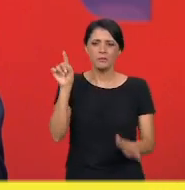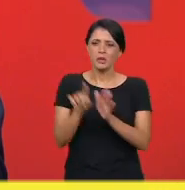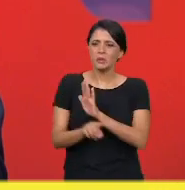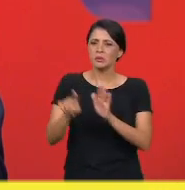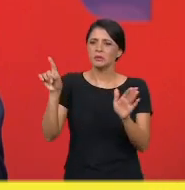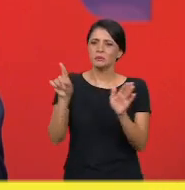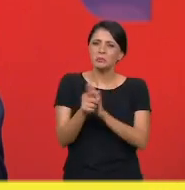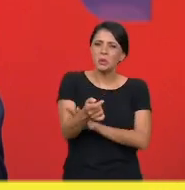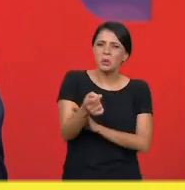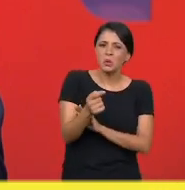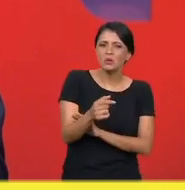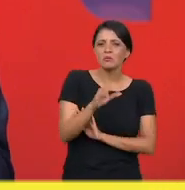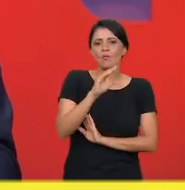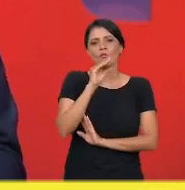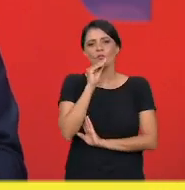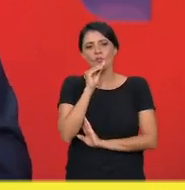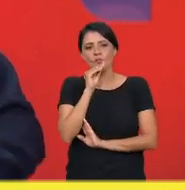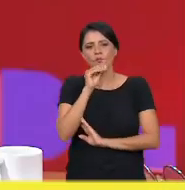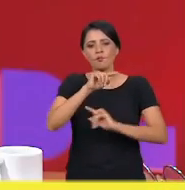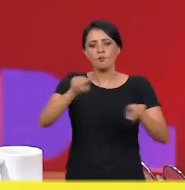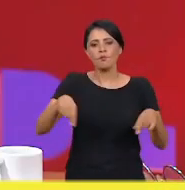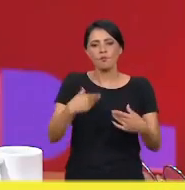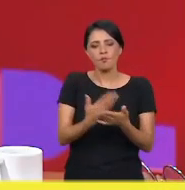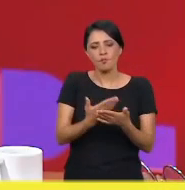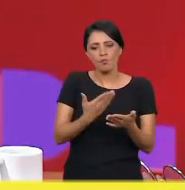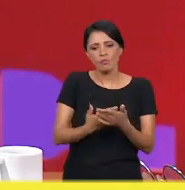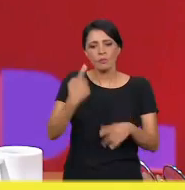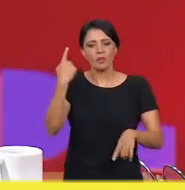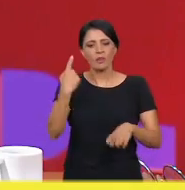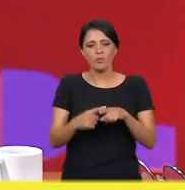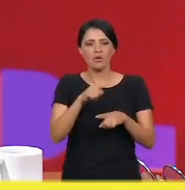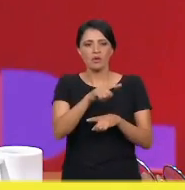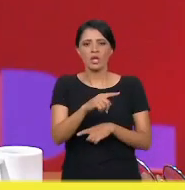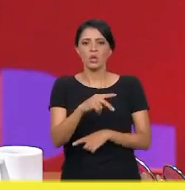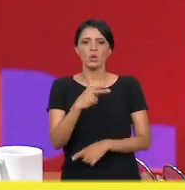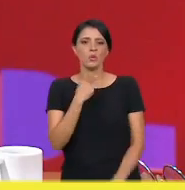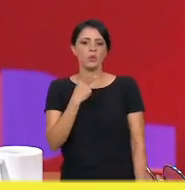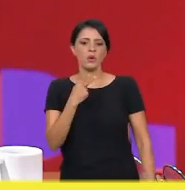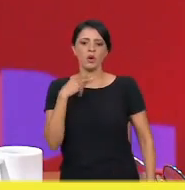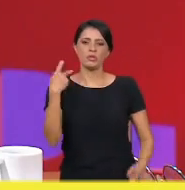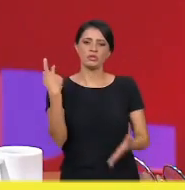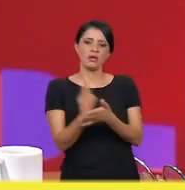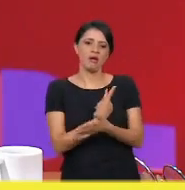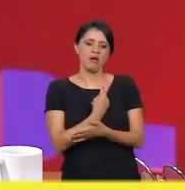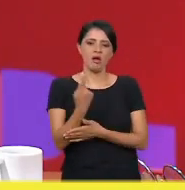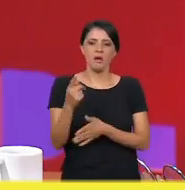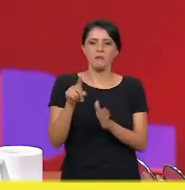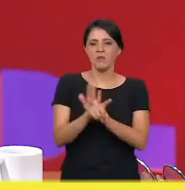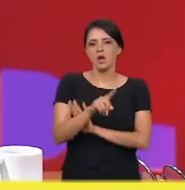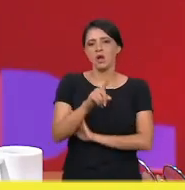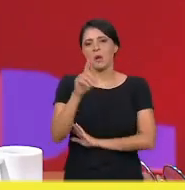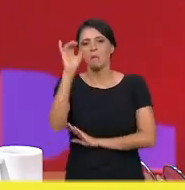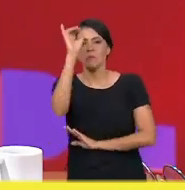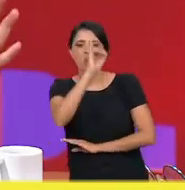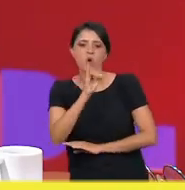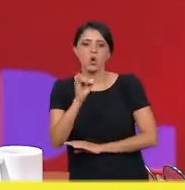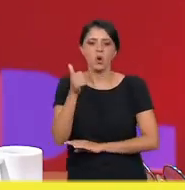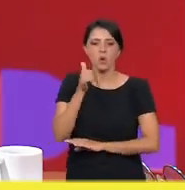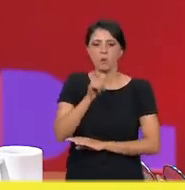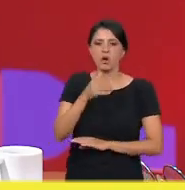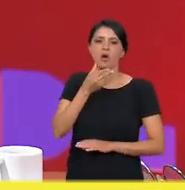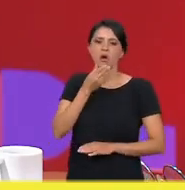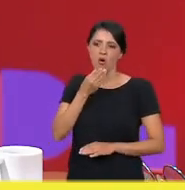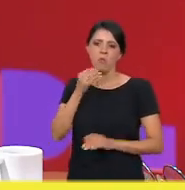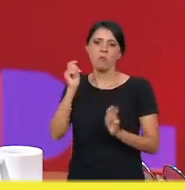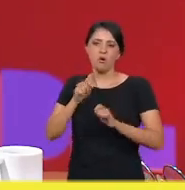muito menos em sala de aula do que os rapazes, porque elas não podem errar. Que é pergunta boba, os rapazes perguntam sem problema,